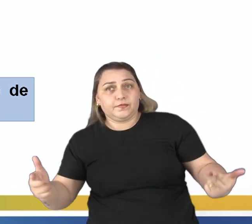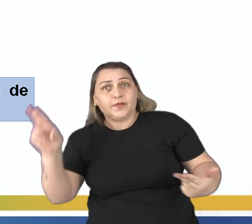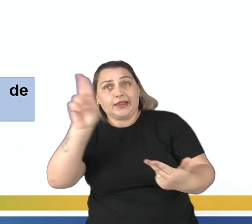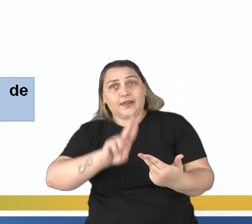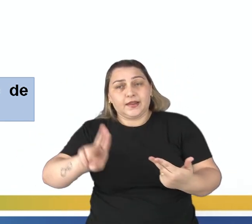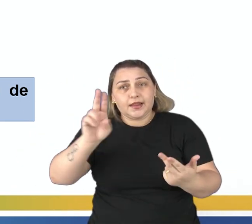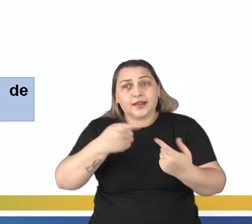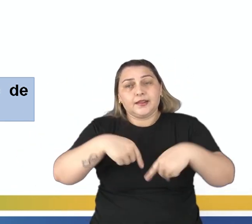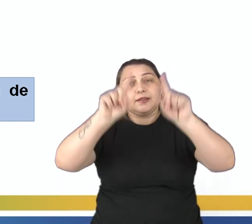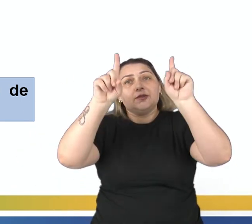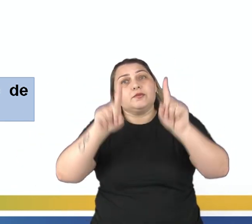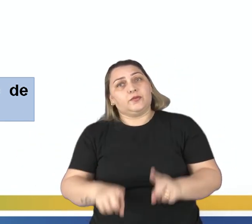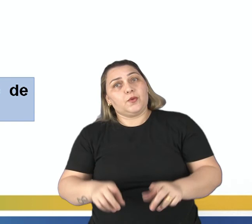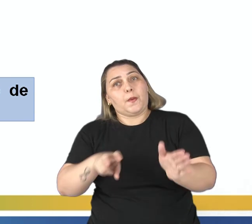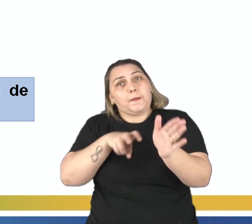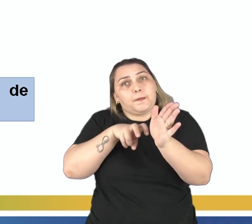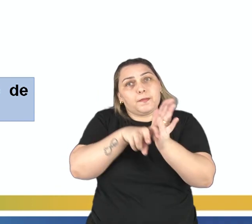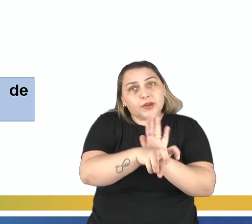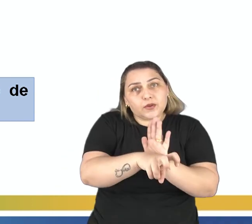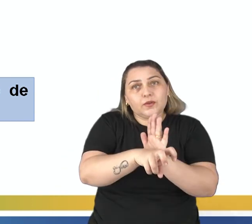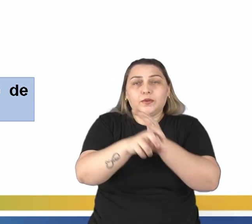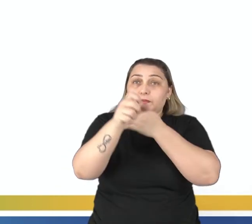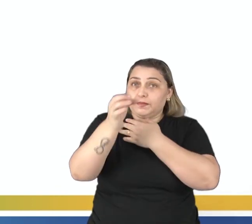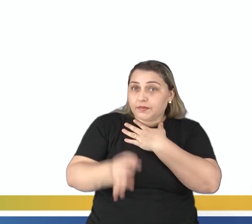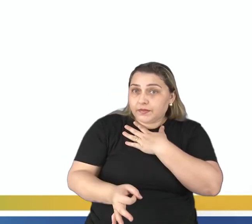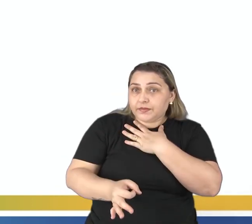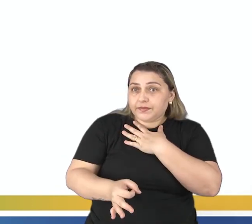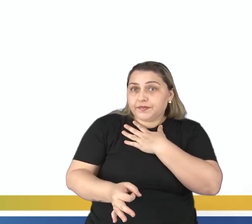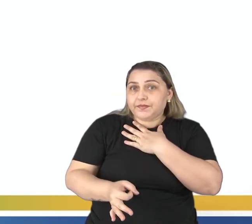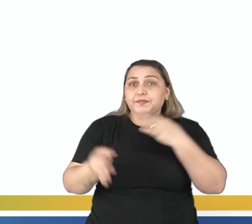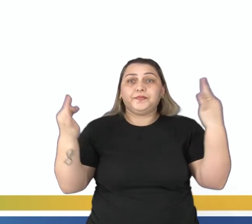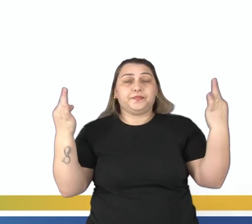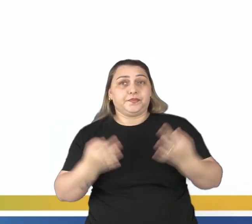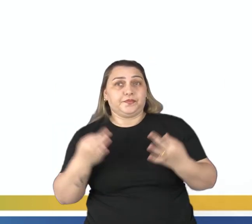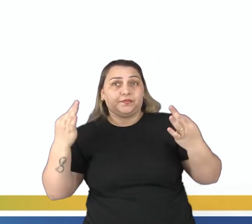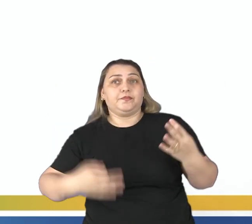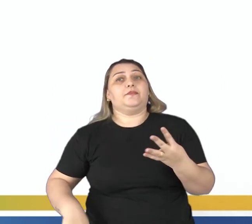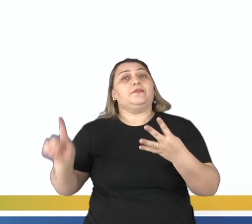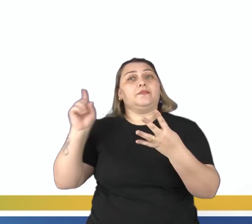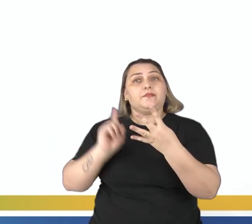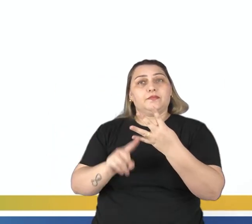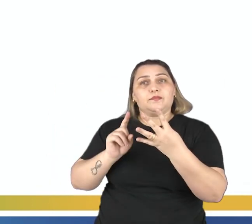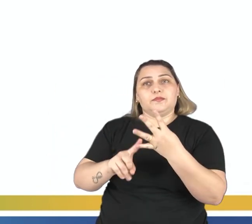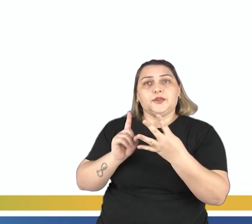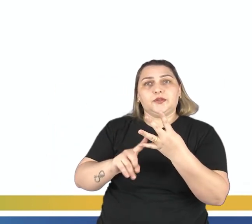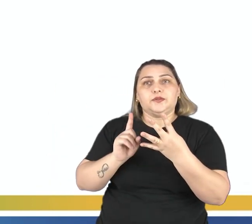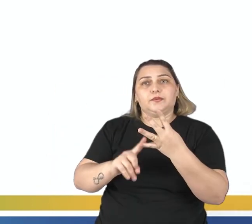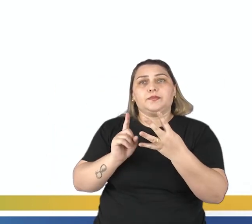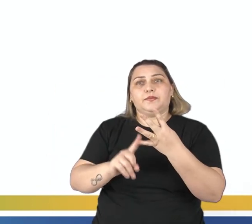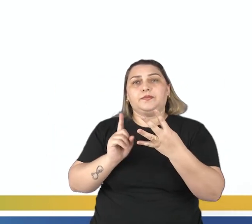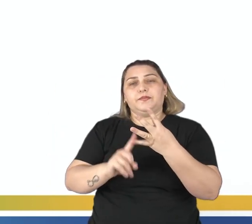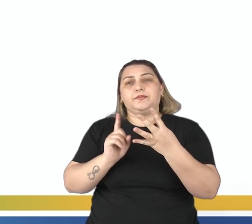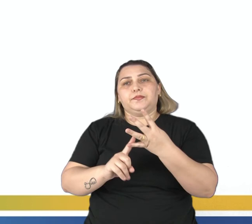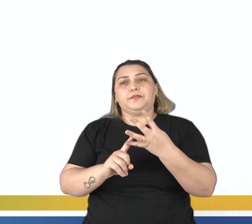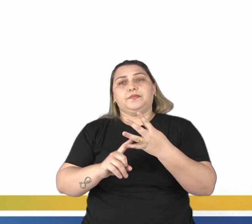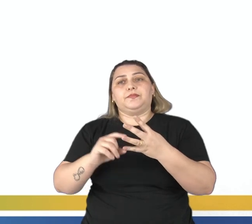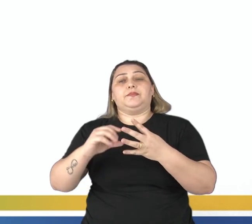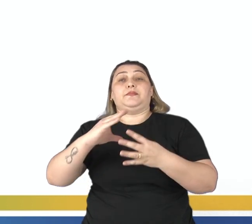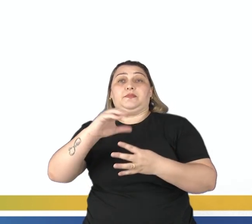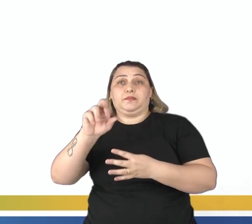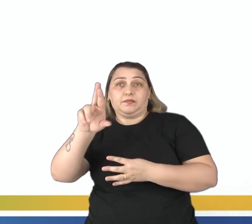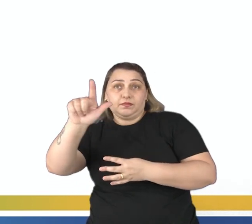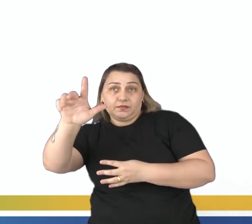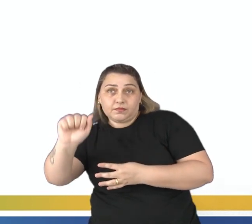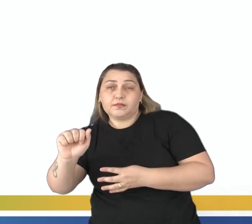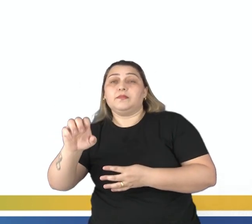pelos funcionários é o metrô, beleza? Perfeito. Então, a quarta questão nós temos o quê? Ó? Carla e